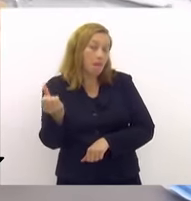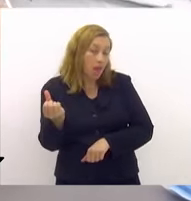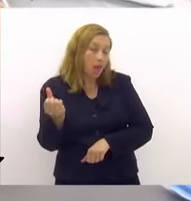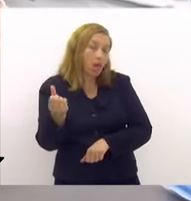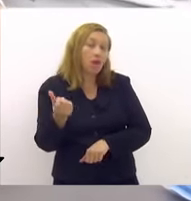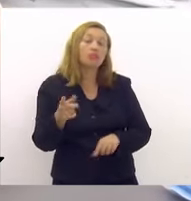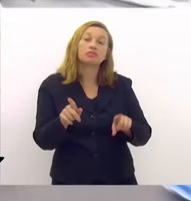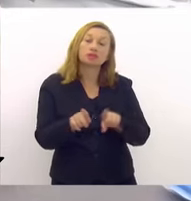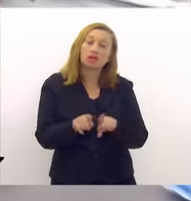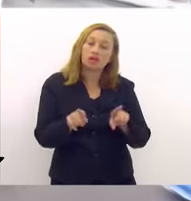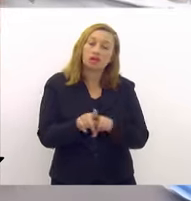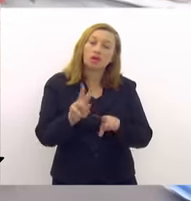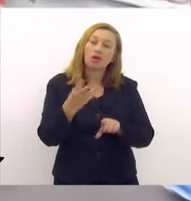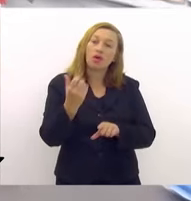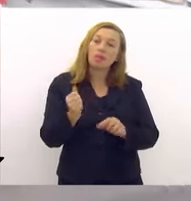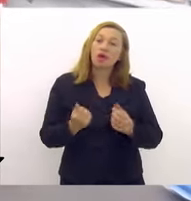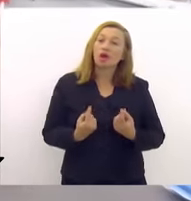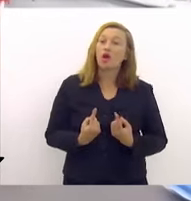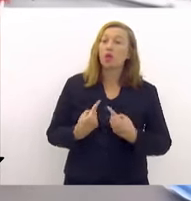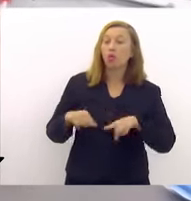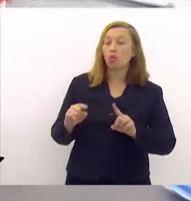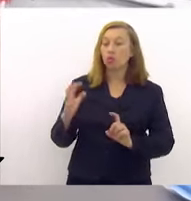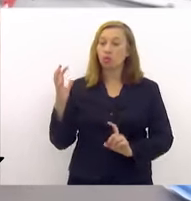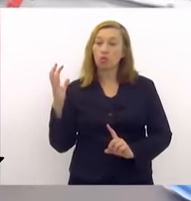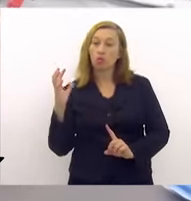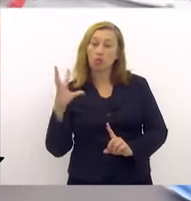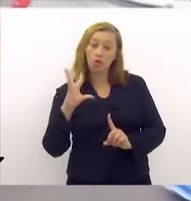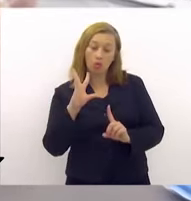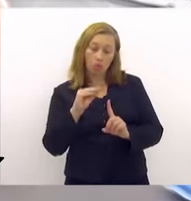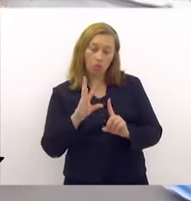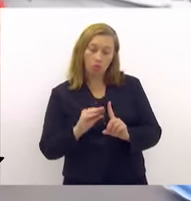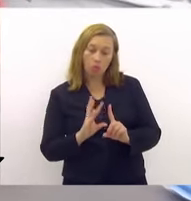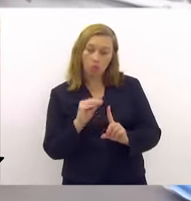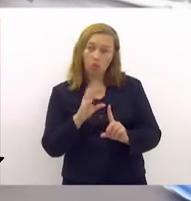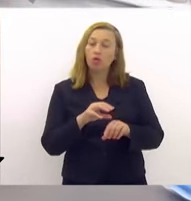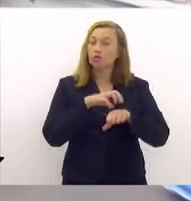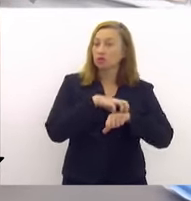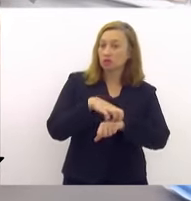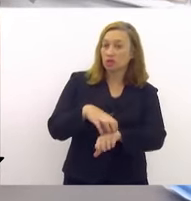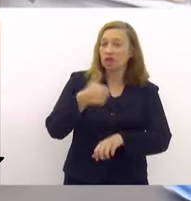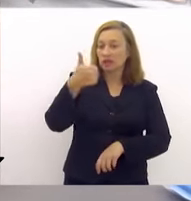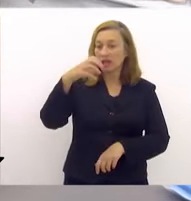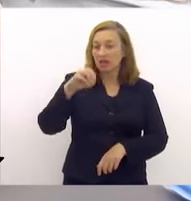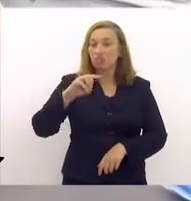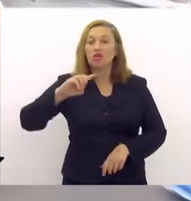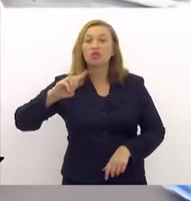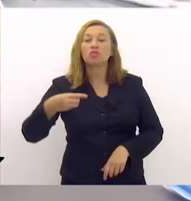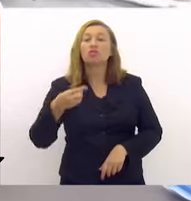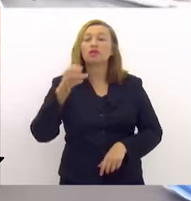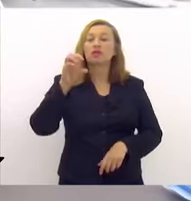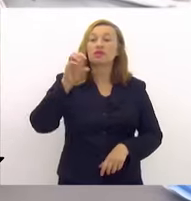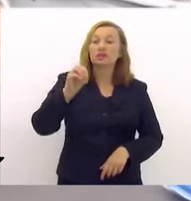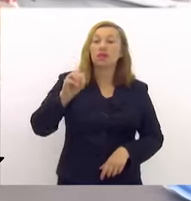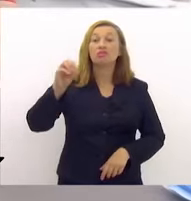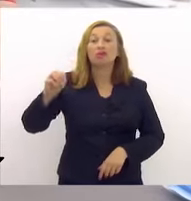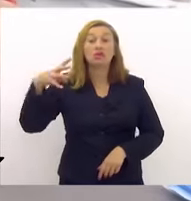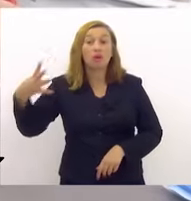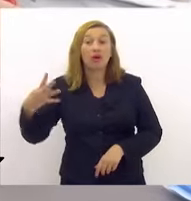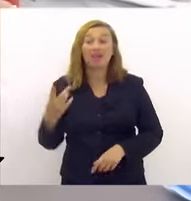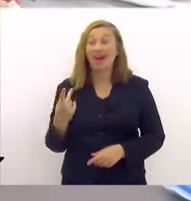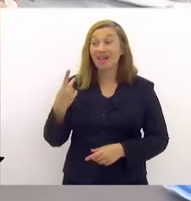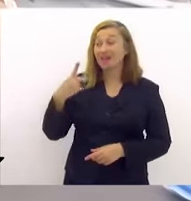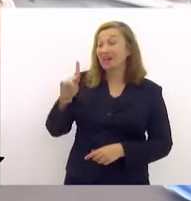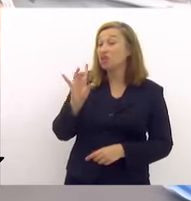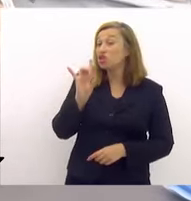sobre campanha contra assédio, etc., no transporte, tal, tal, tal, a lei 10.004. Rá. A dele é só